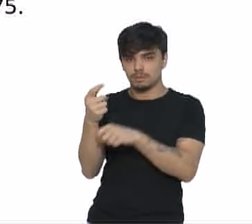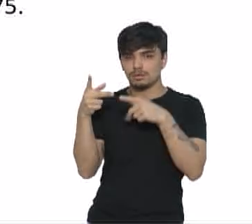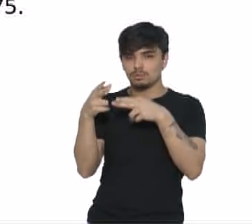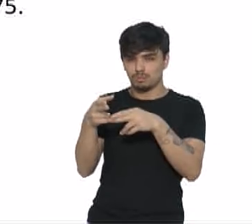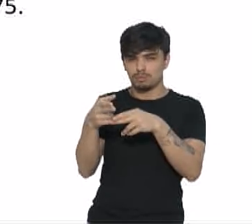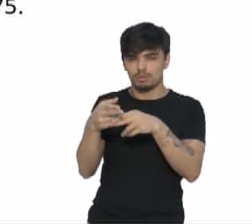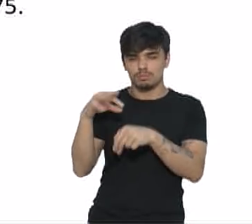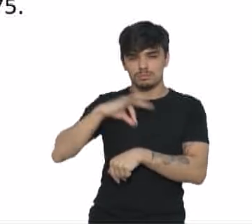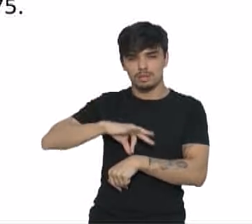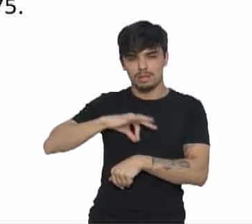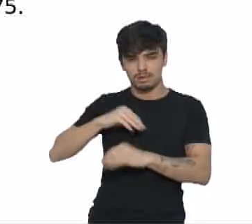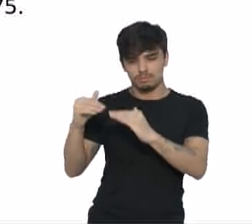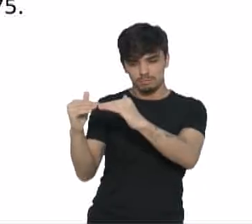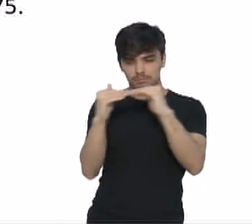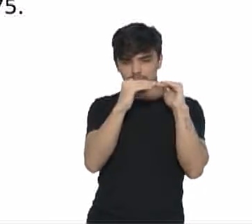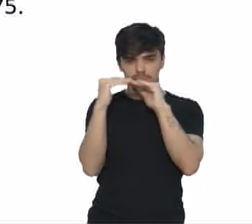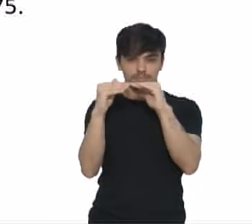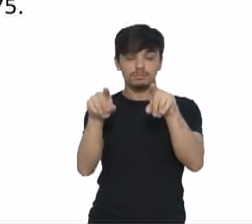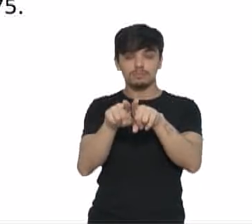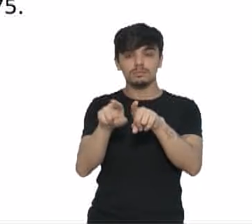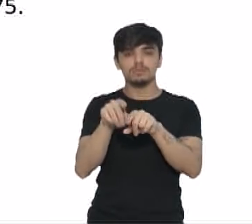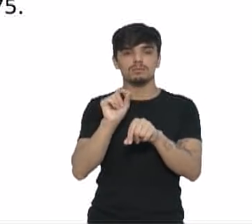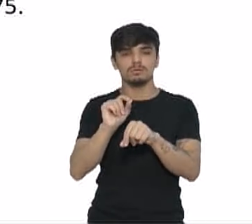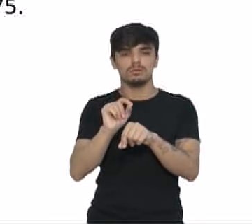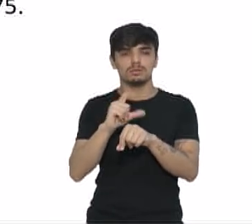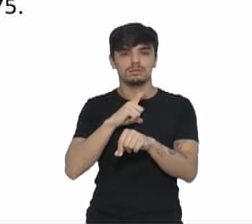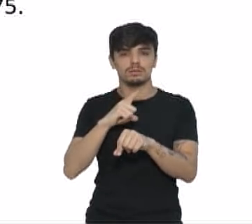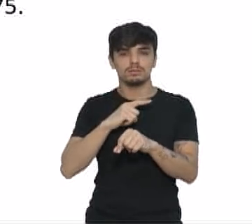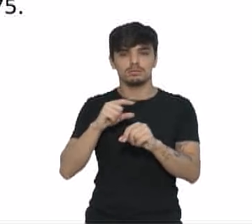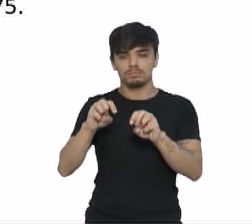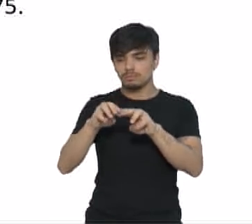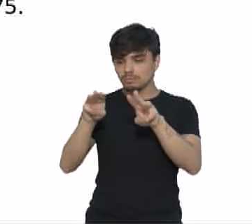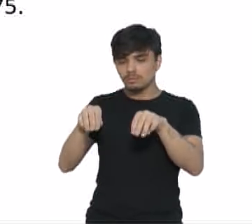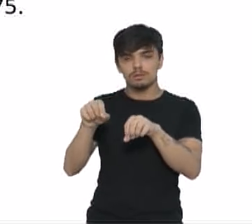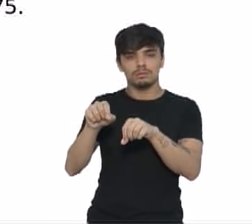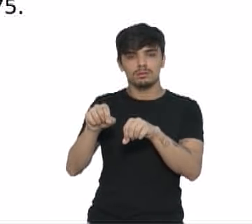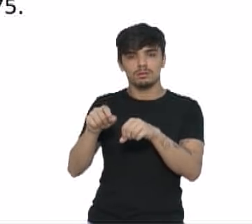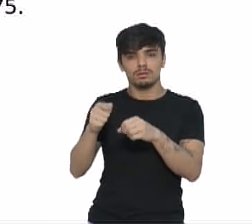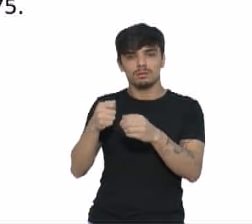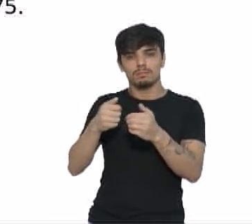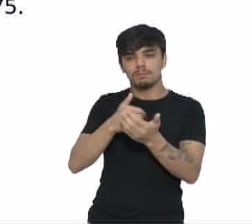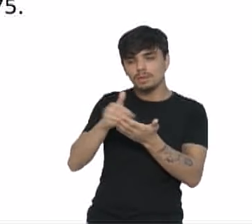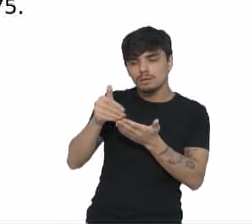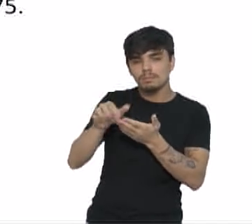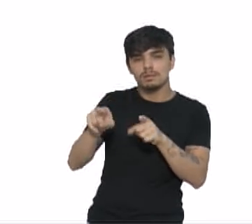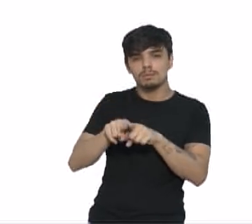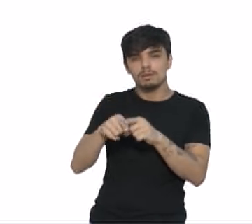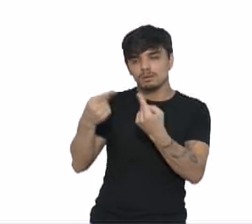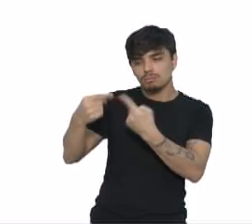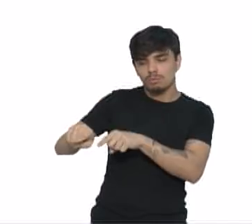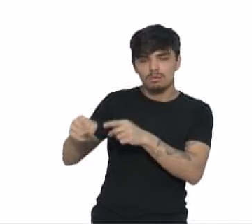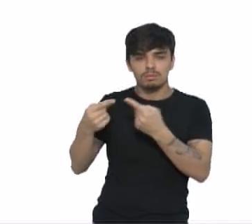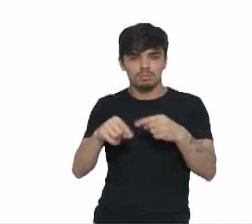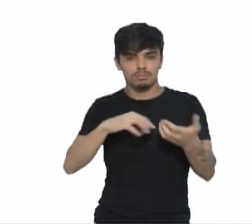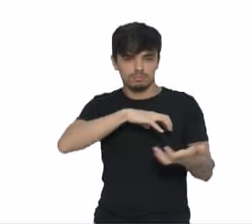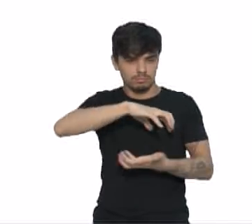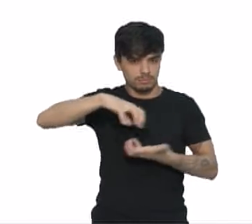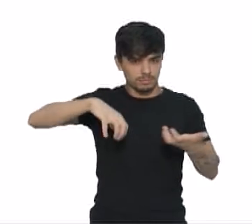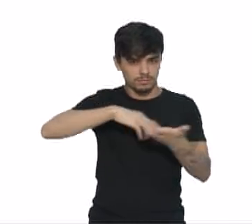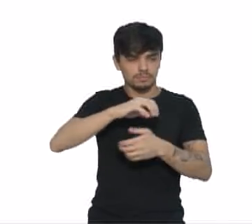máximo do salário, e instituir tribunais revolucionários para eliminar os adversários da